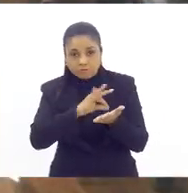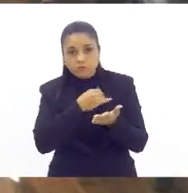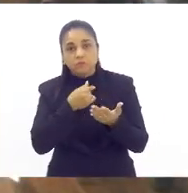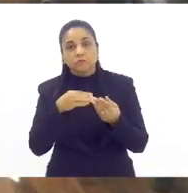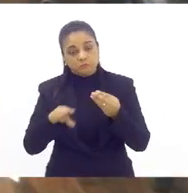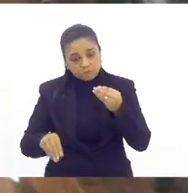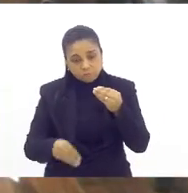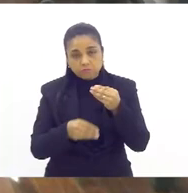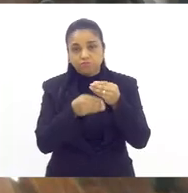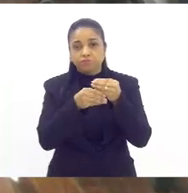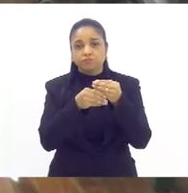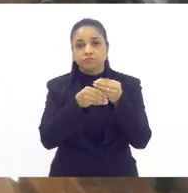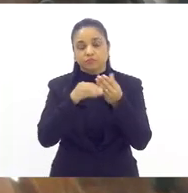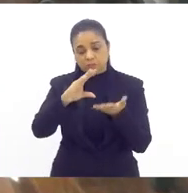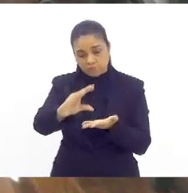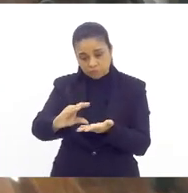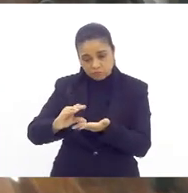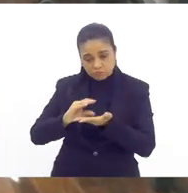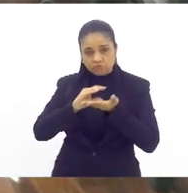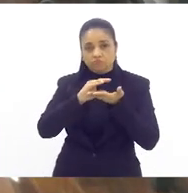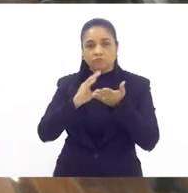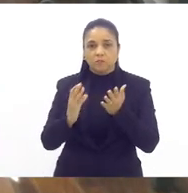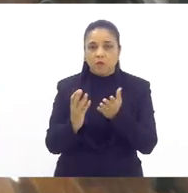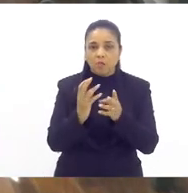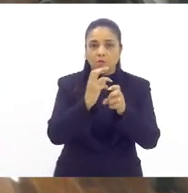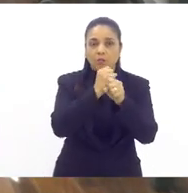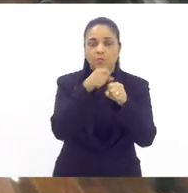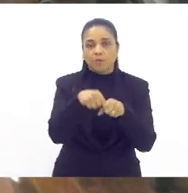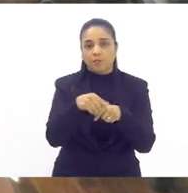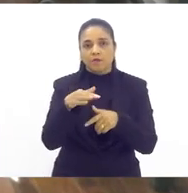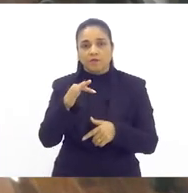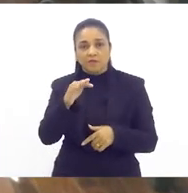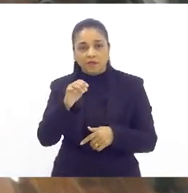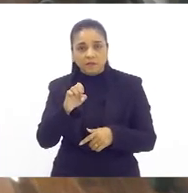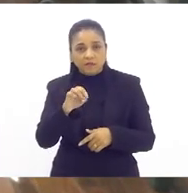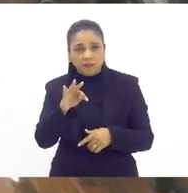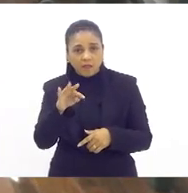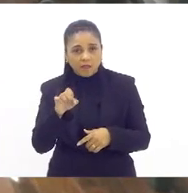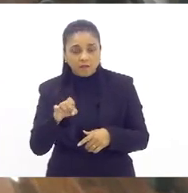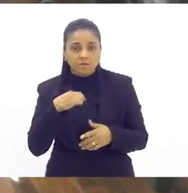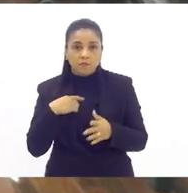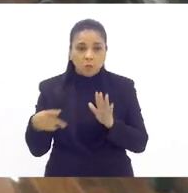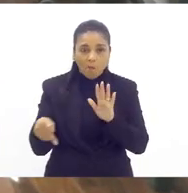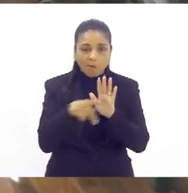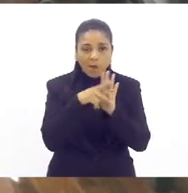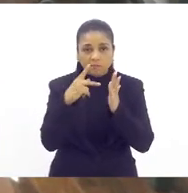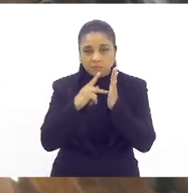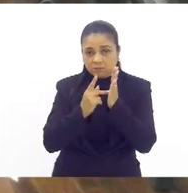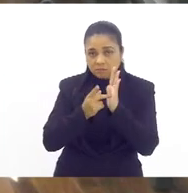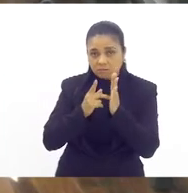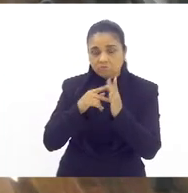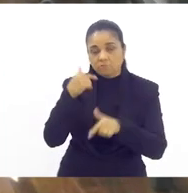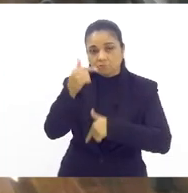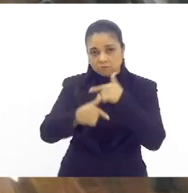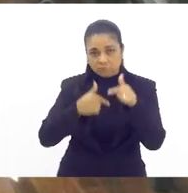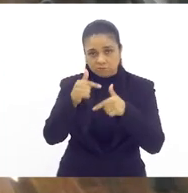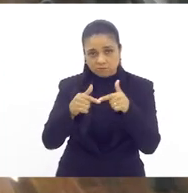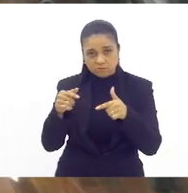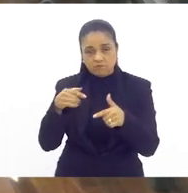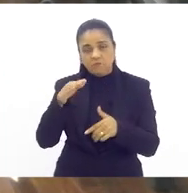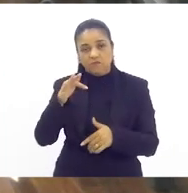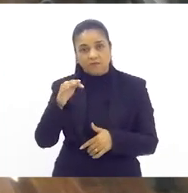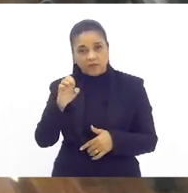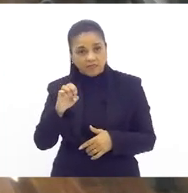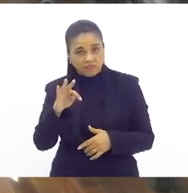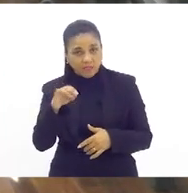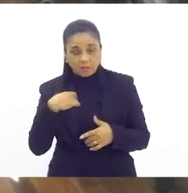de alimentação no orçamento da Faetec né mas ainda assim segundo o próprio sindicato dos trabalhadores e trabalhadores da Faetec